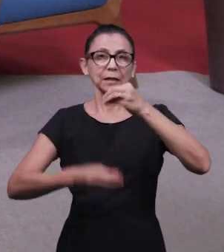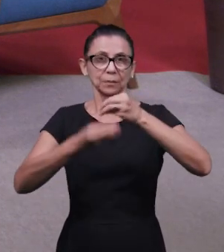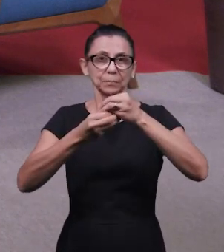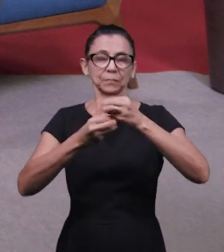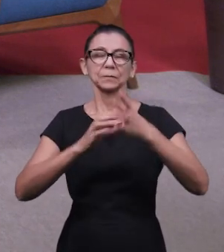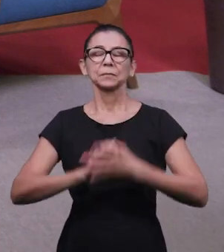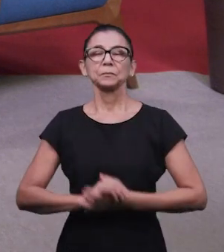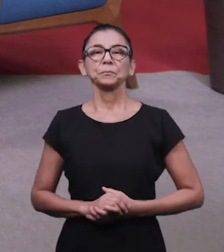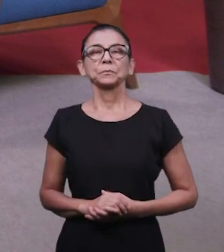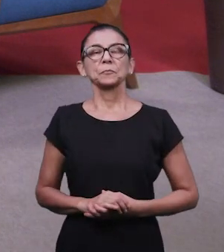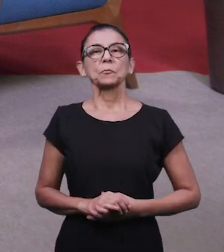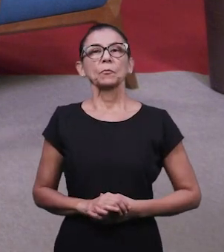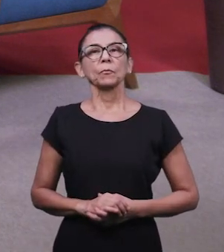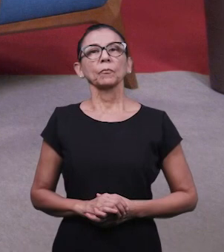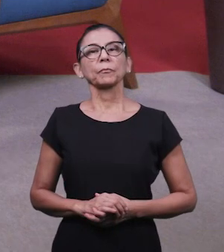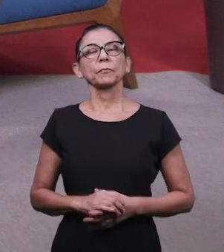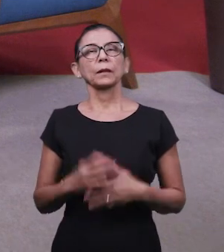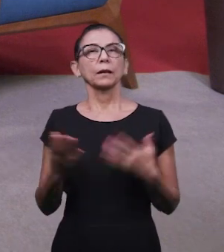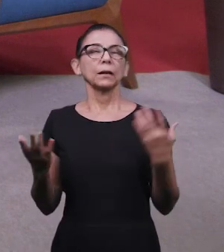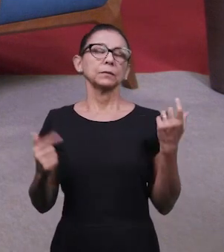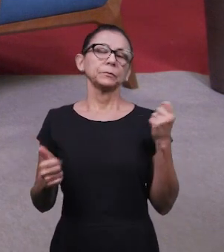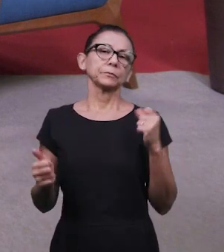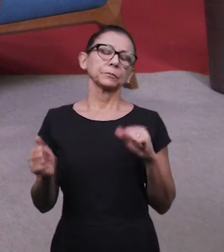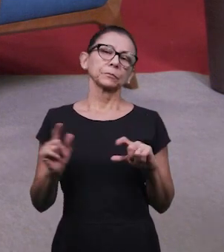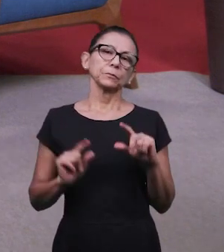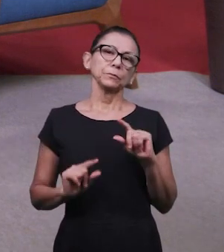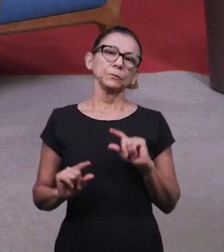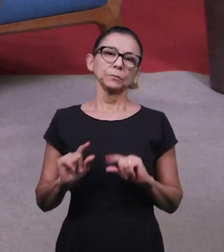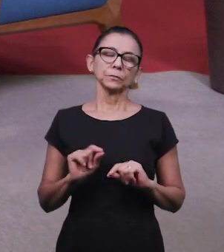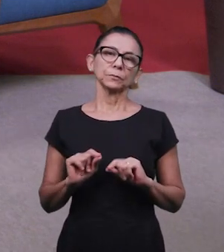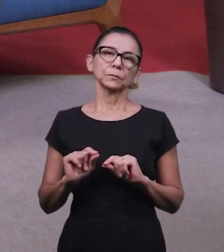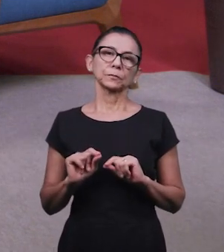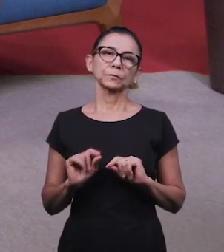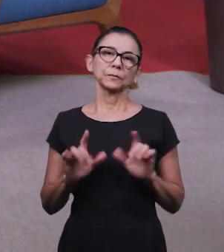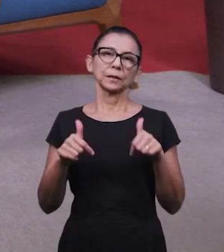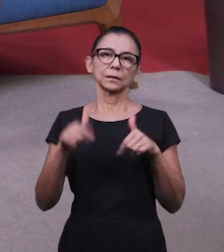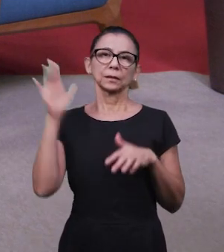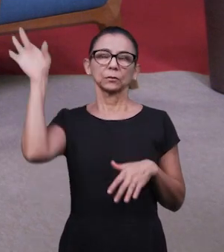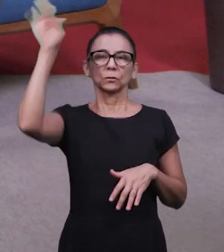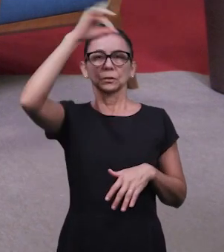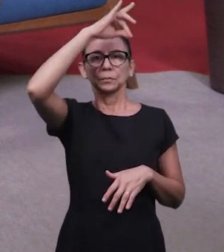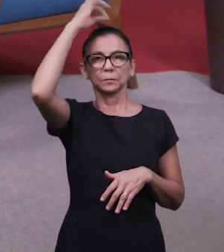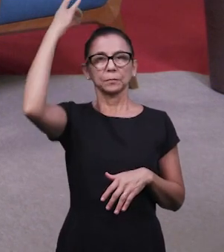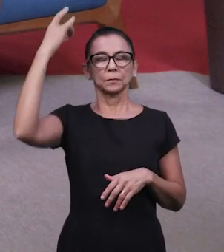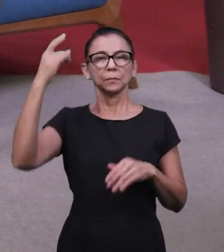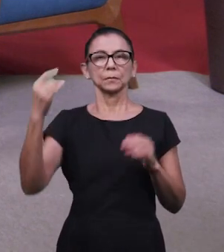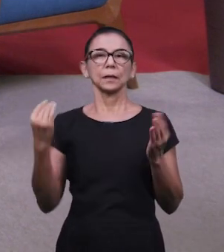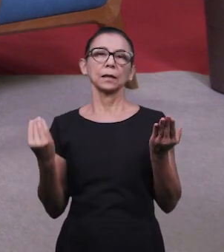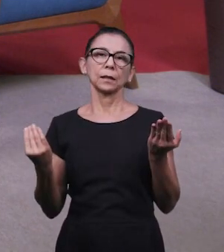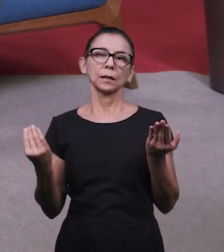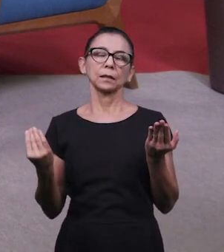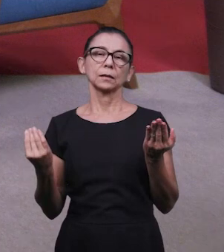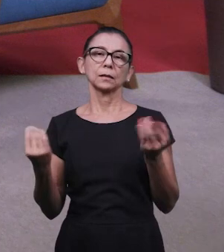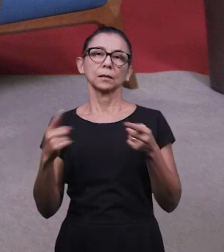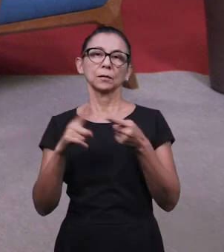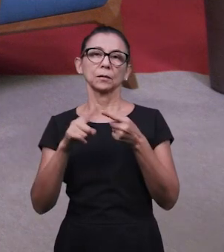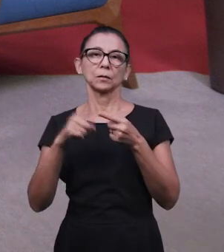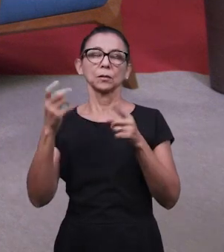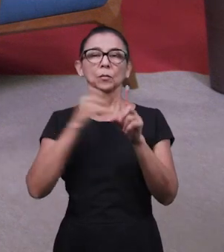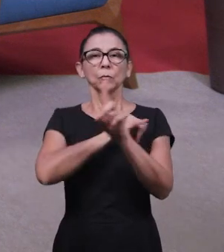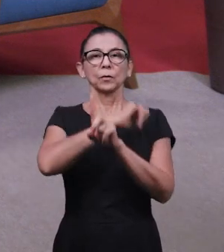programa passado, nós começamos a abordar limites do Espírito Santo e ficou muito rápido, muito curto. A gente ainda tem um tempinho e a gente